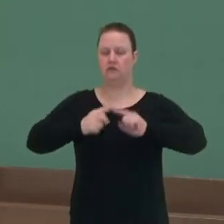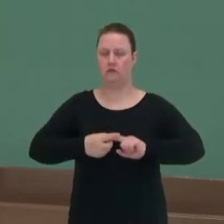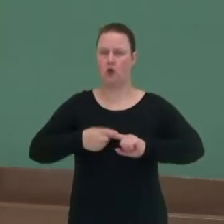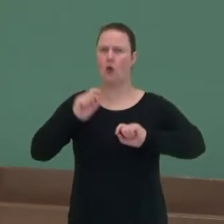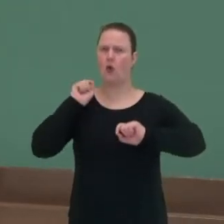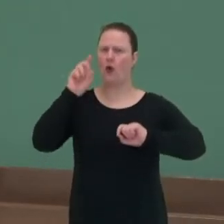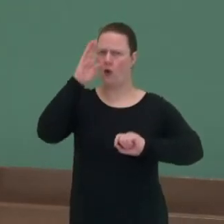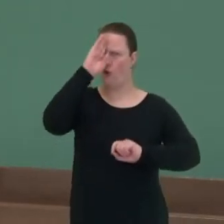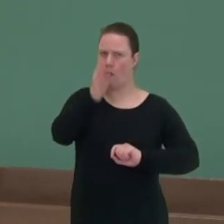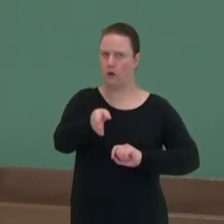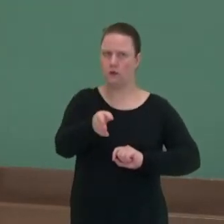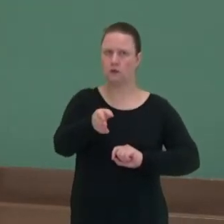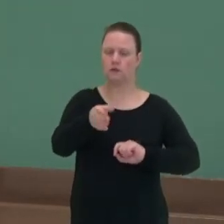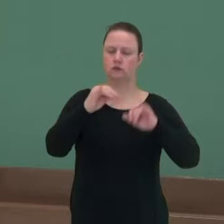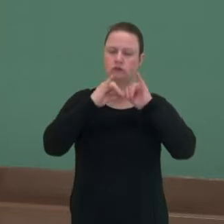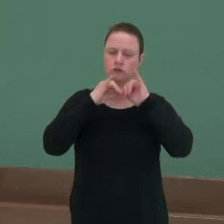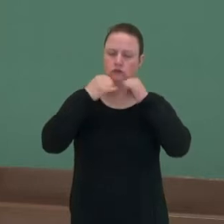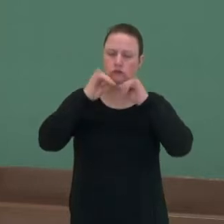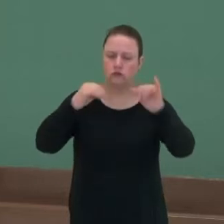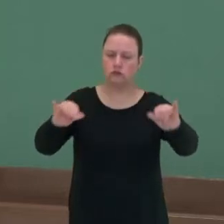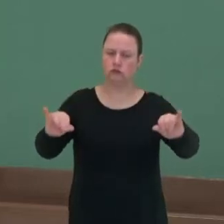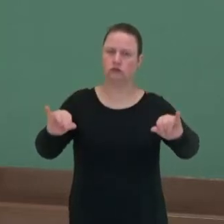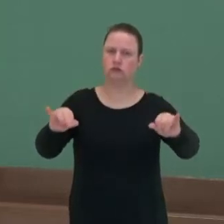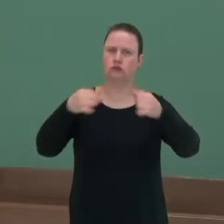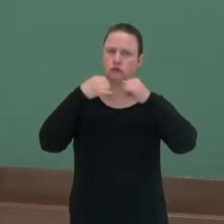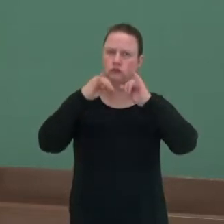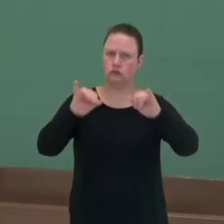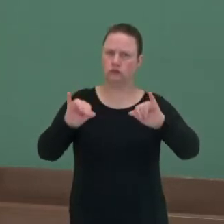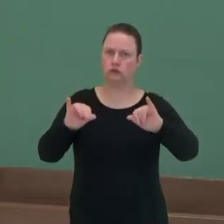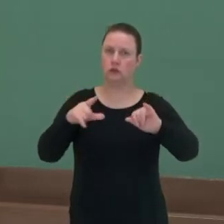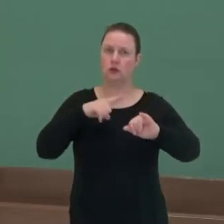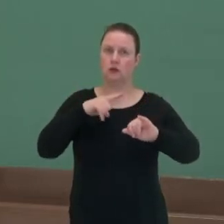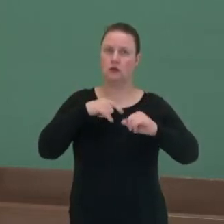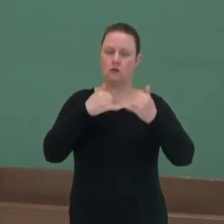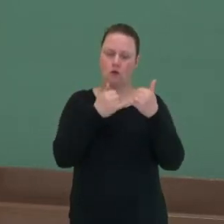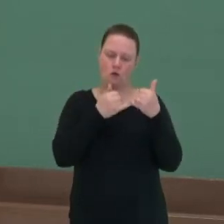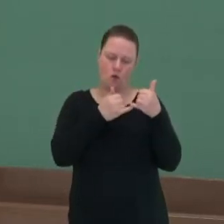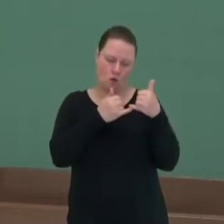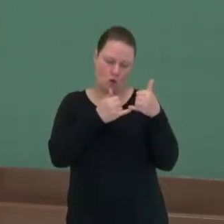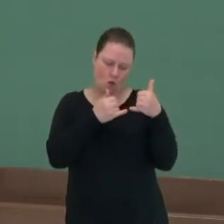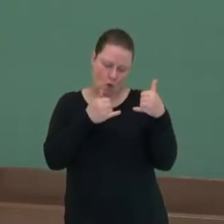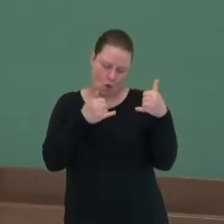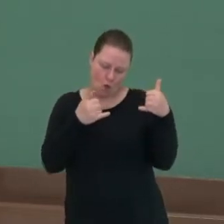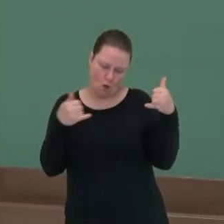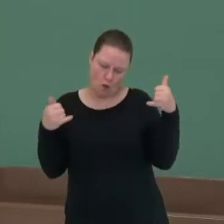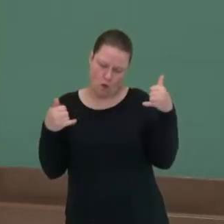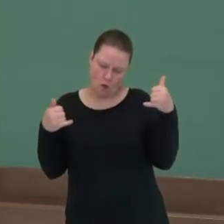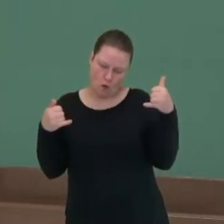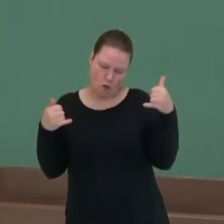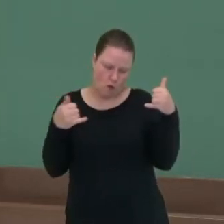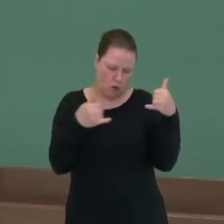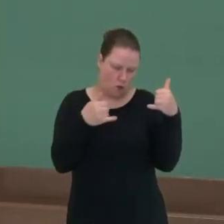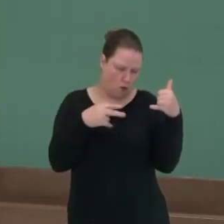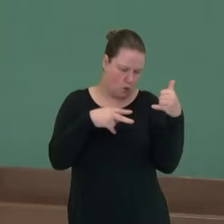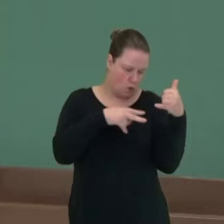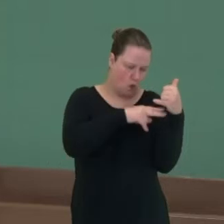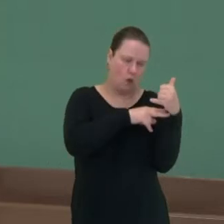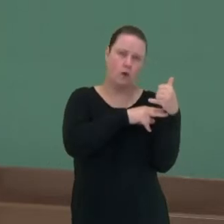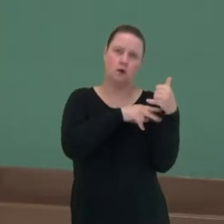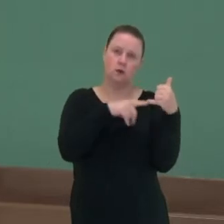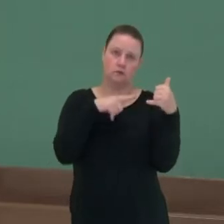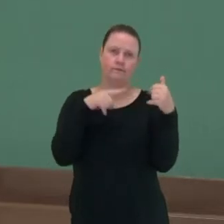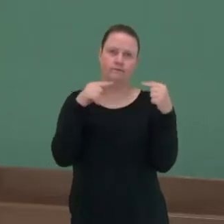elétrica, que vai percorrer, né, esse fio que vai conduzir. Então, tem a ver com o circuito